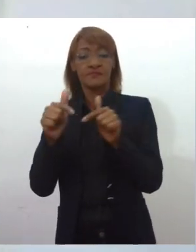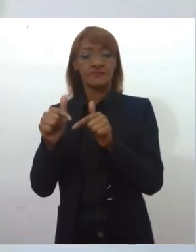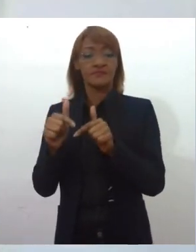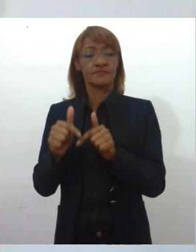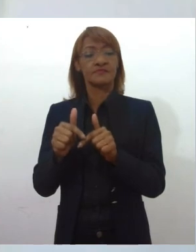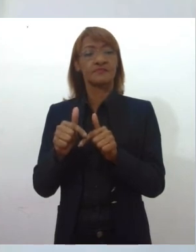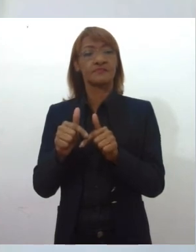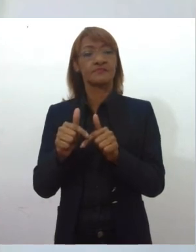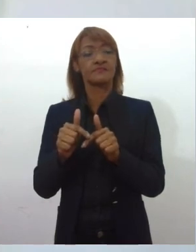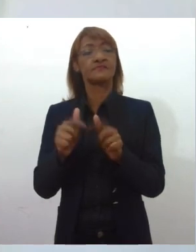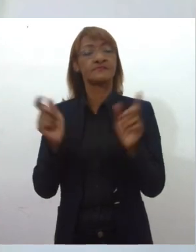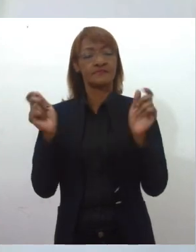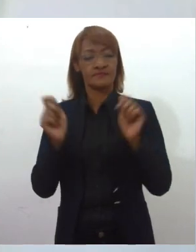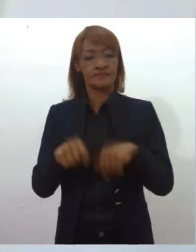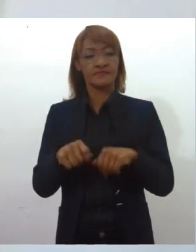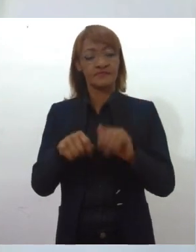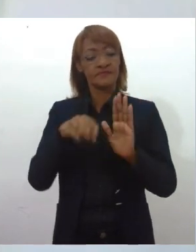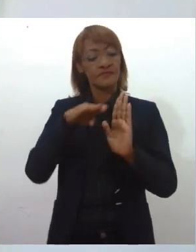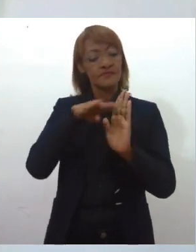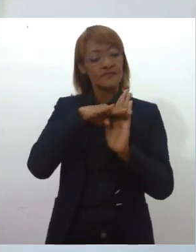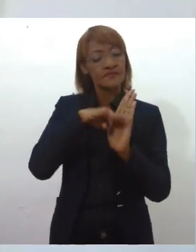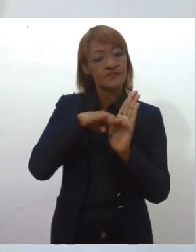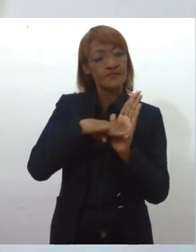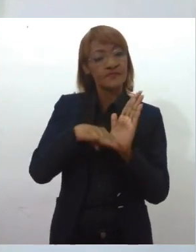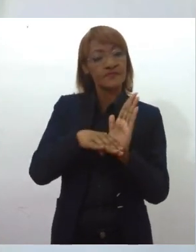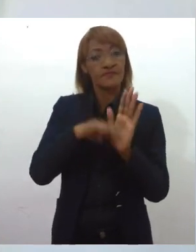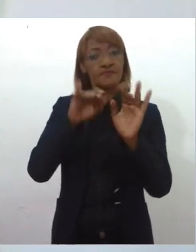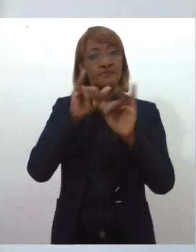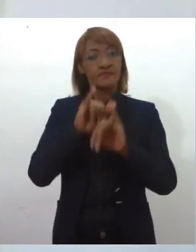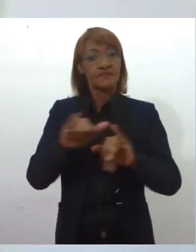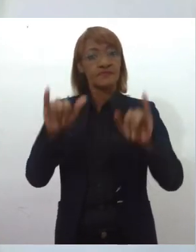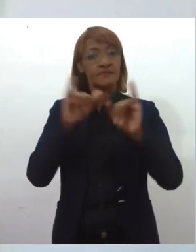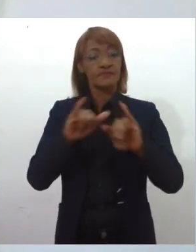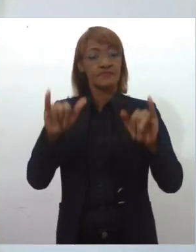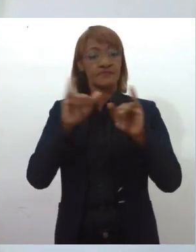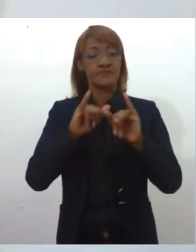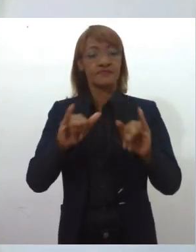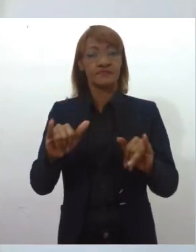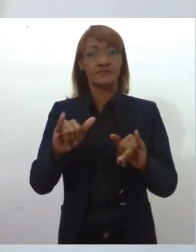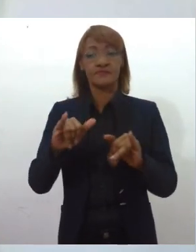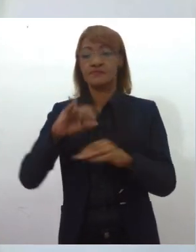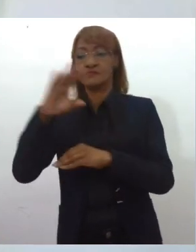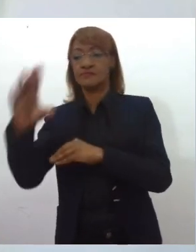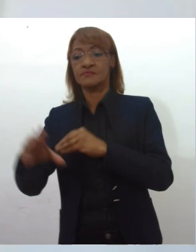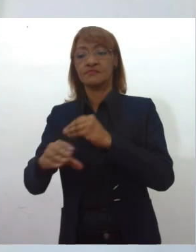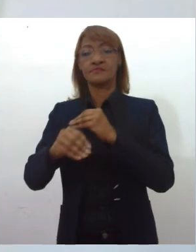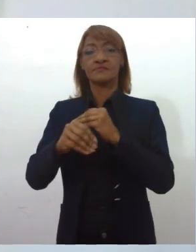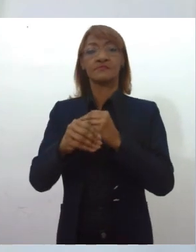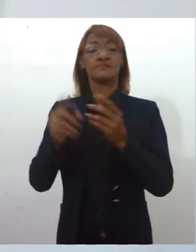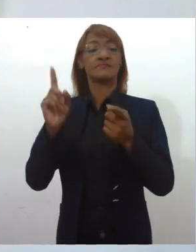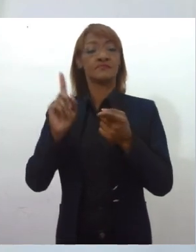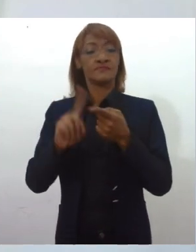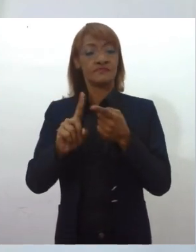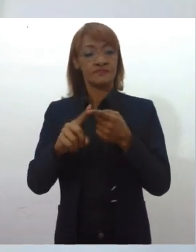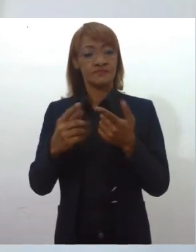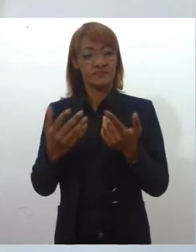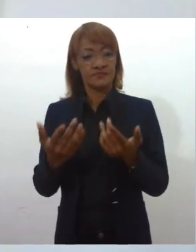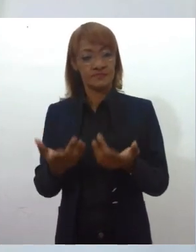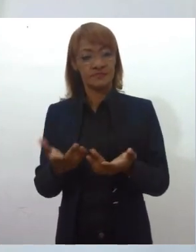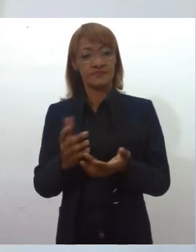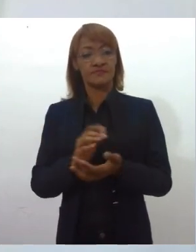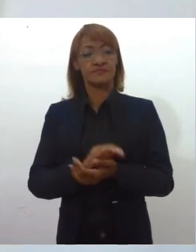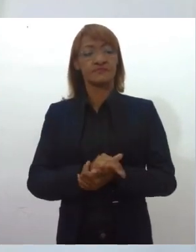formatar, né, um planejamento de divulgação de modo a incrementar mais matérias,